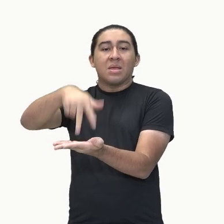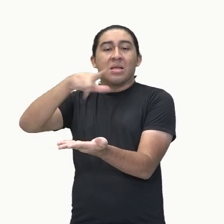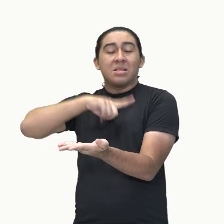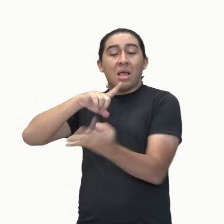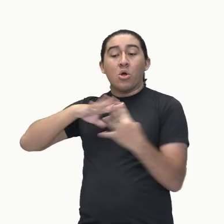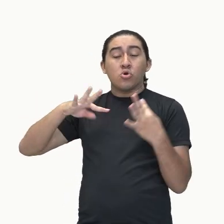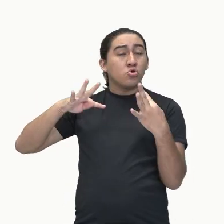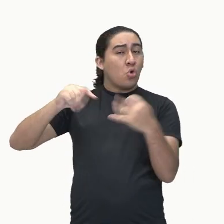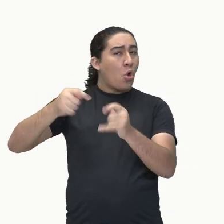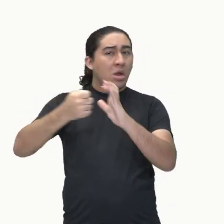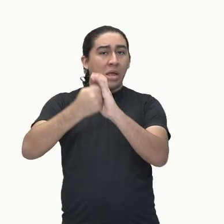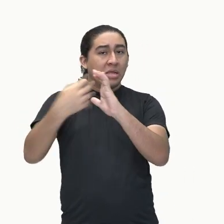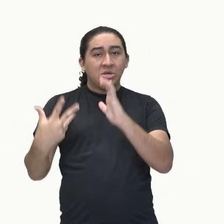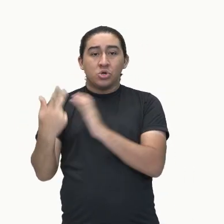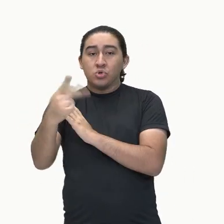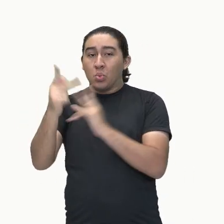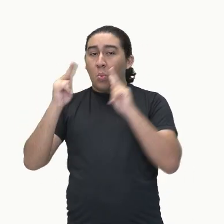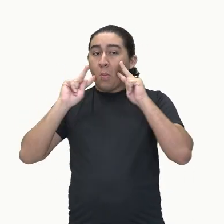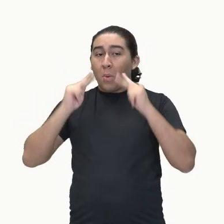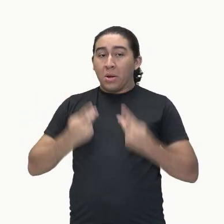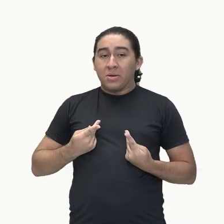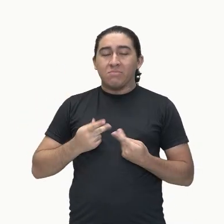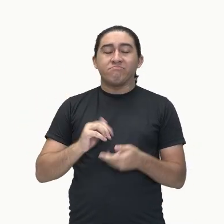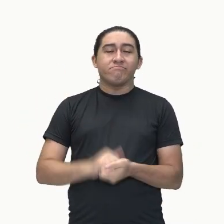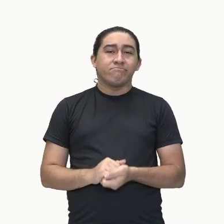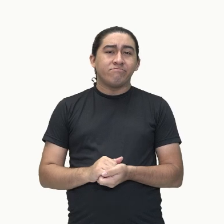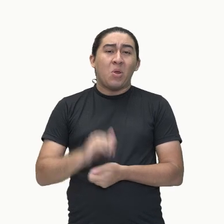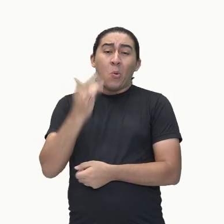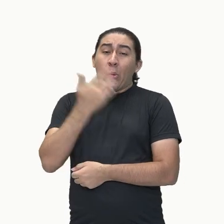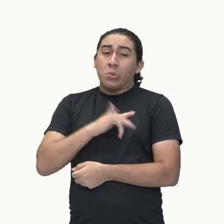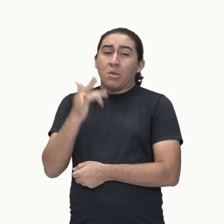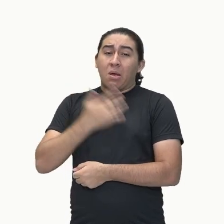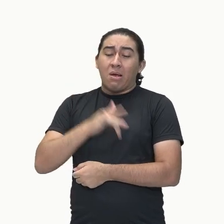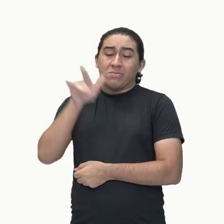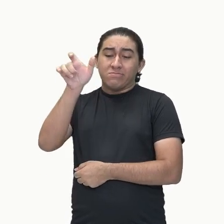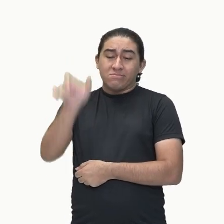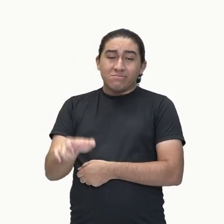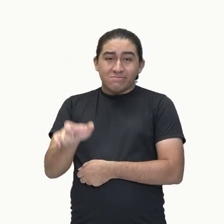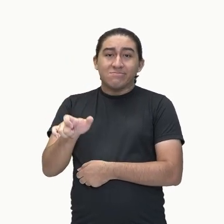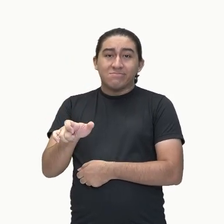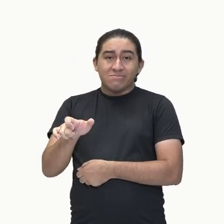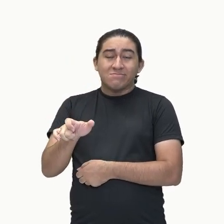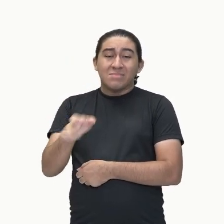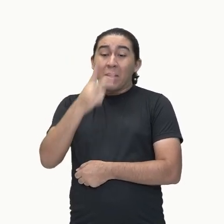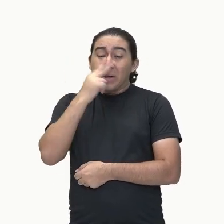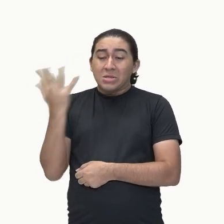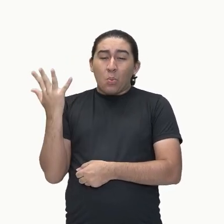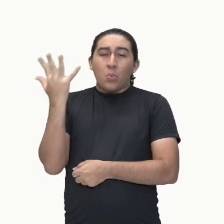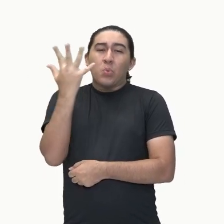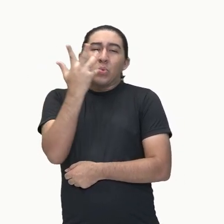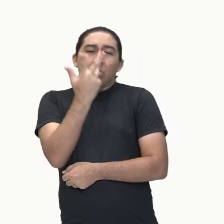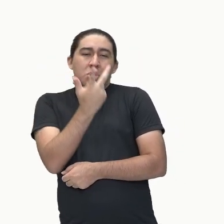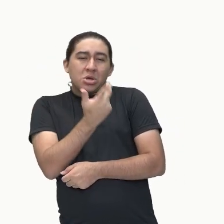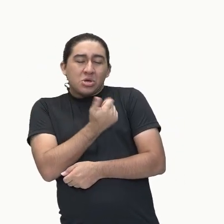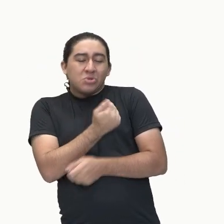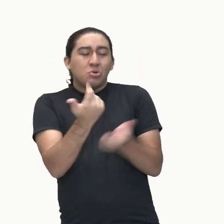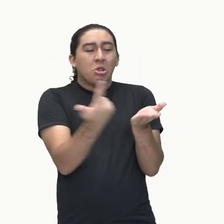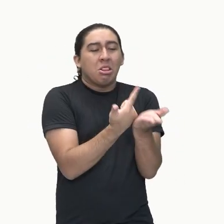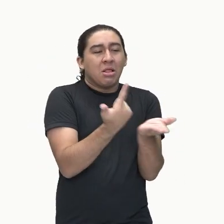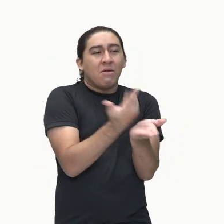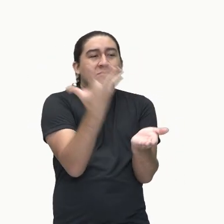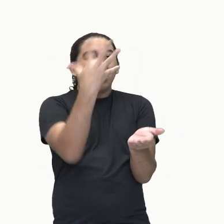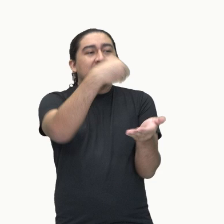as características da espécie. Pobre Jeca Tatu, como és bonito no romance e feio